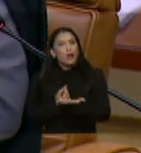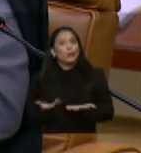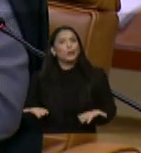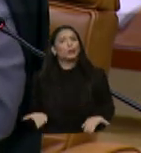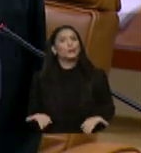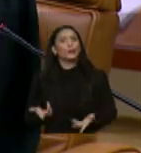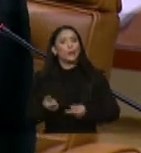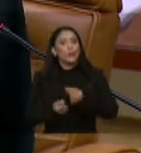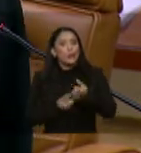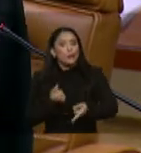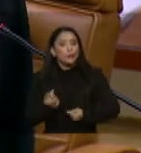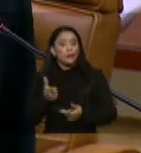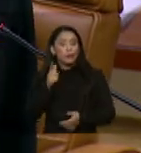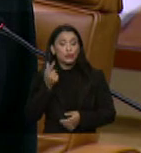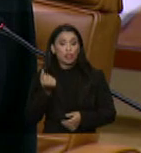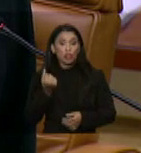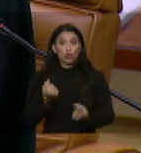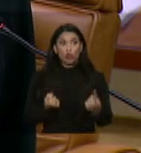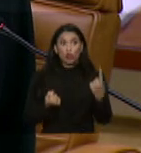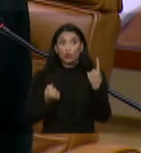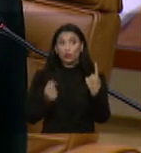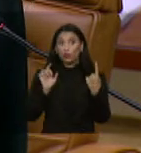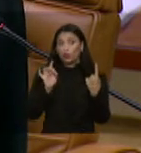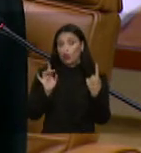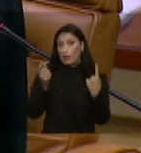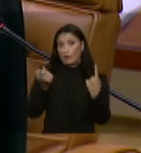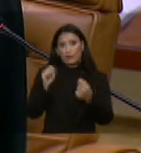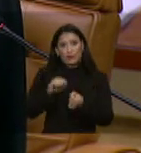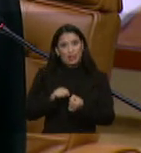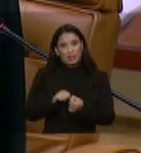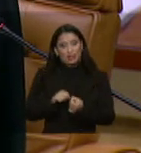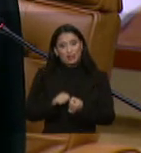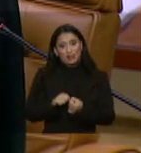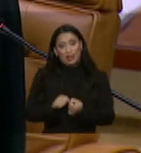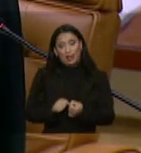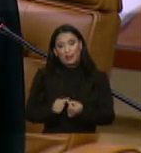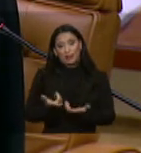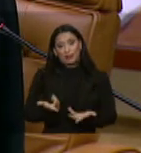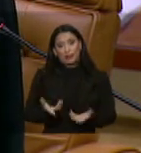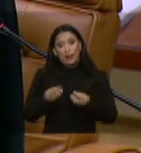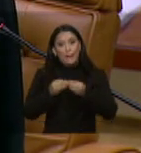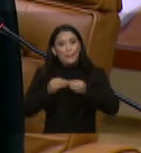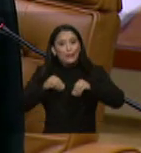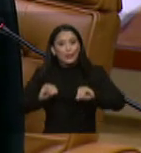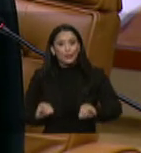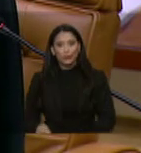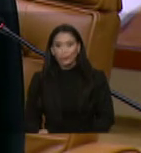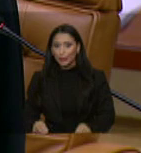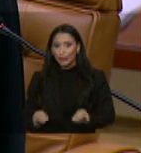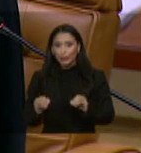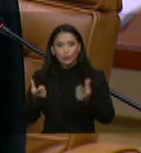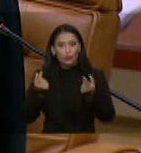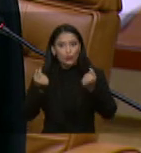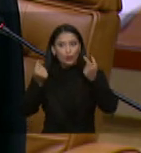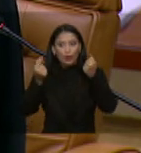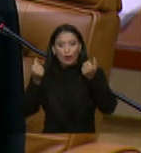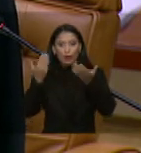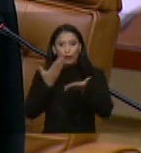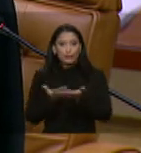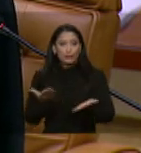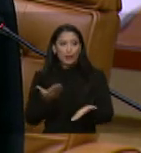todos fizeram é possível se só um fizer o que fizer acaba perdendo muito dinheiro porque